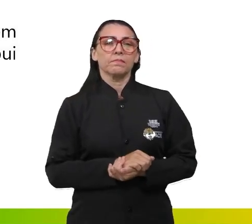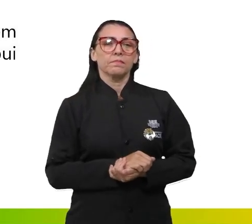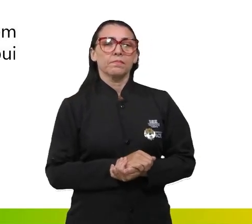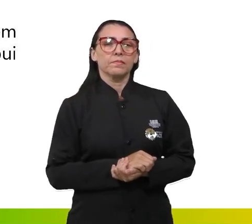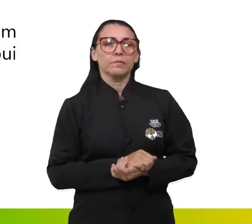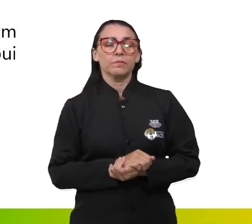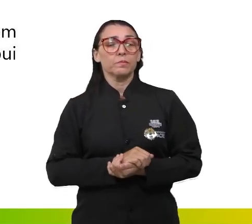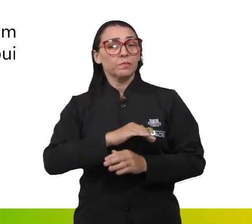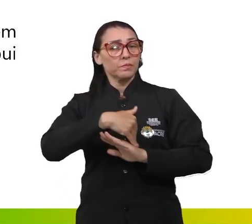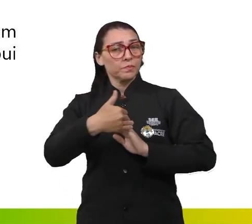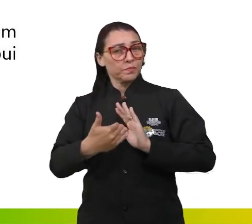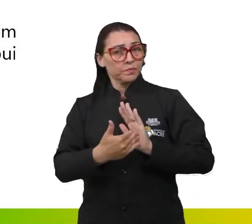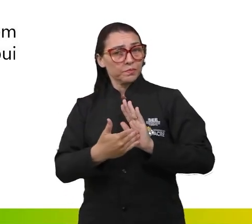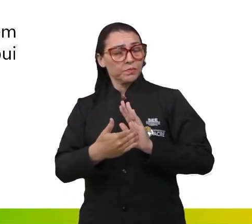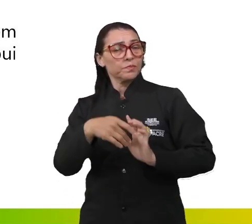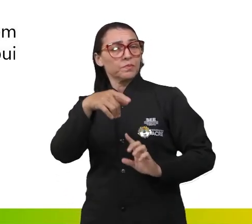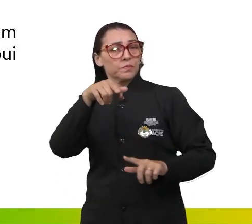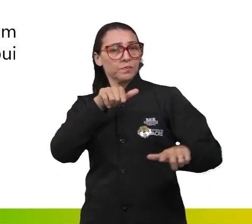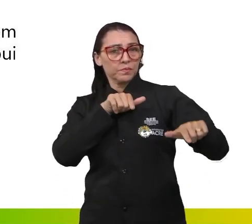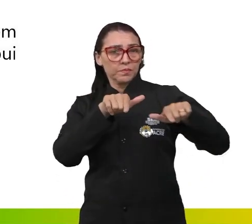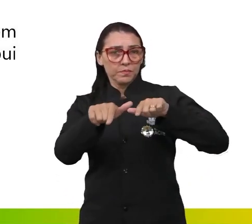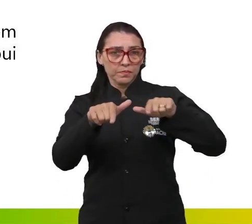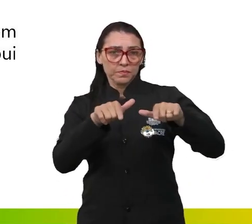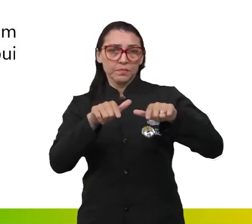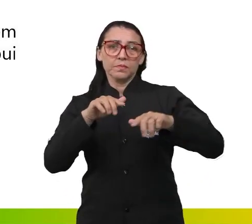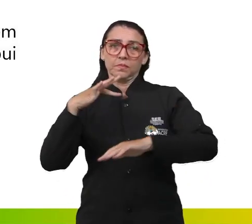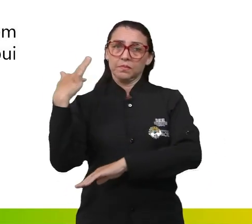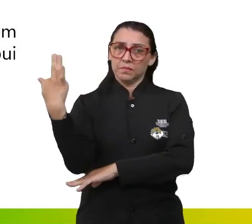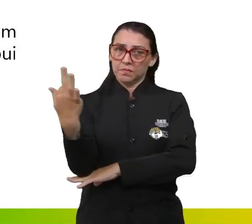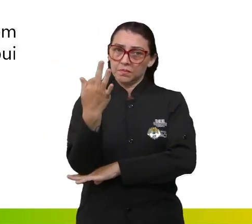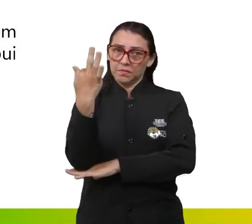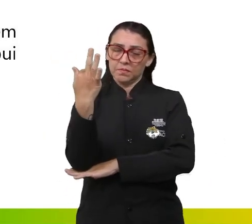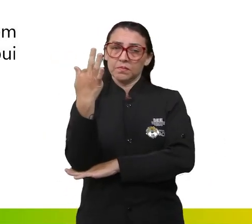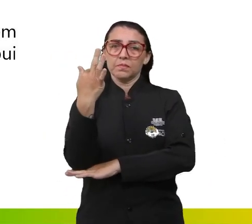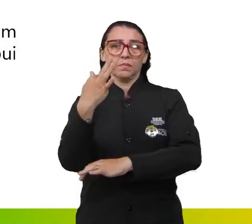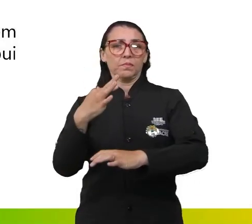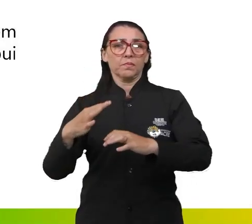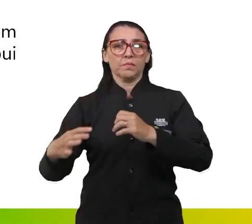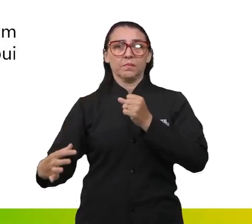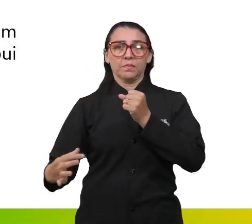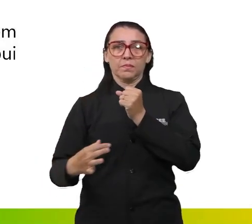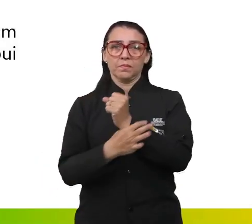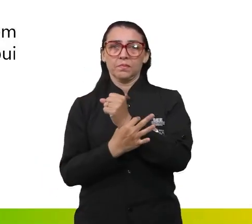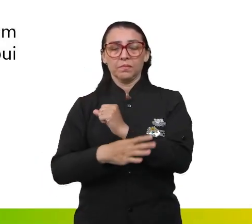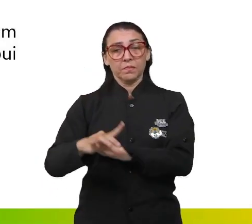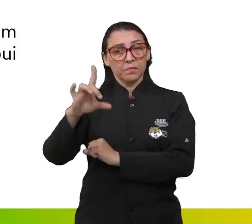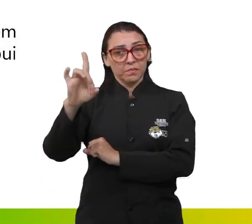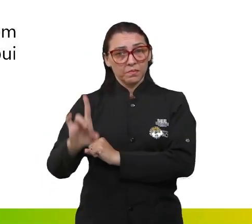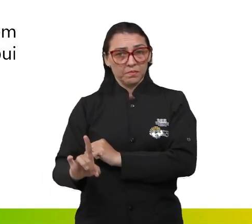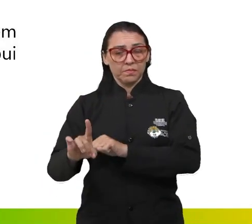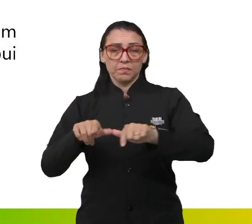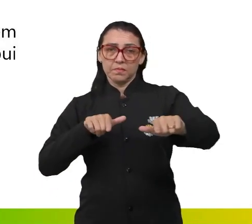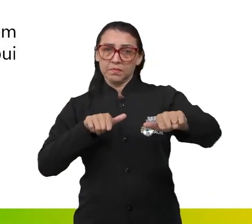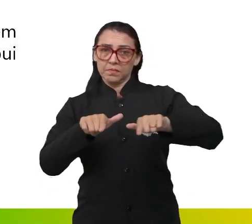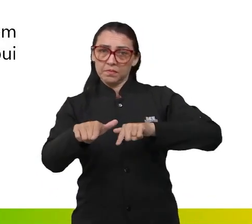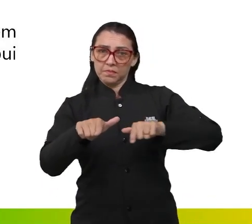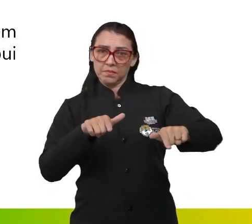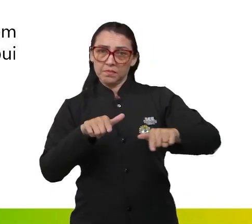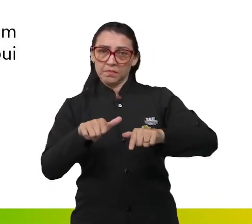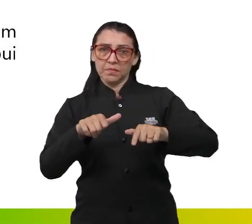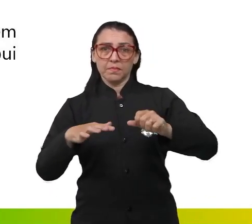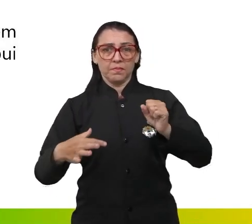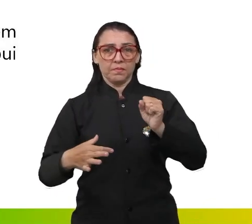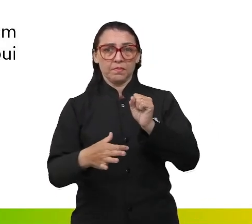opção correta. A letra A diz o seguinte: todo tipo de trabalho é formal